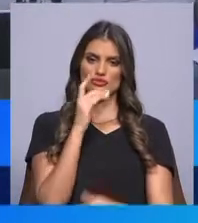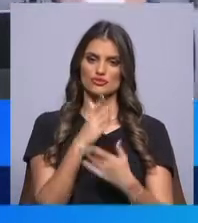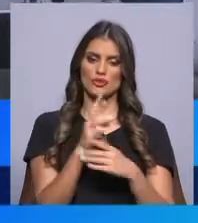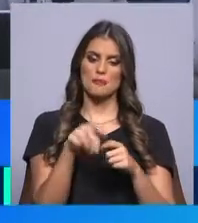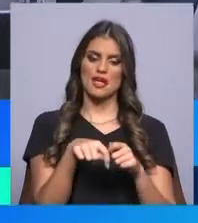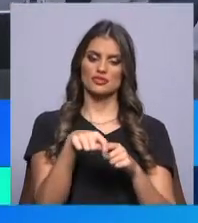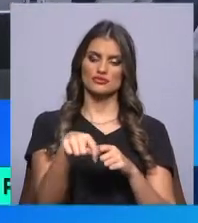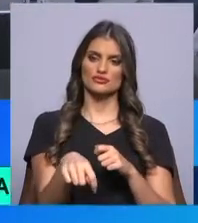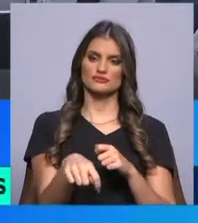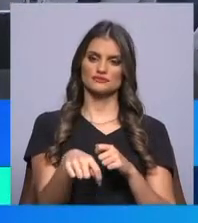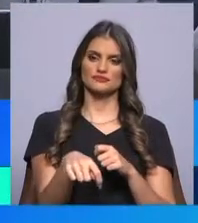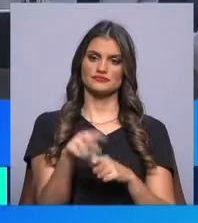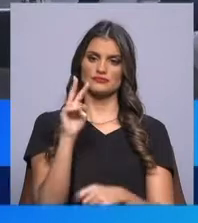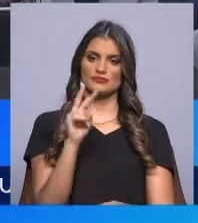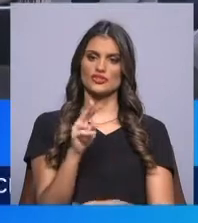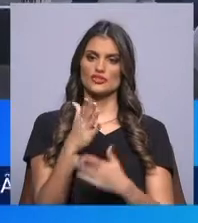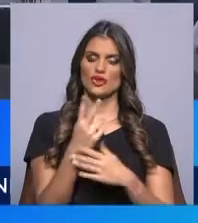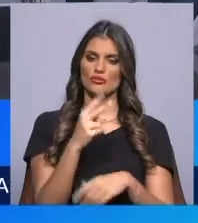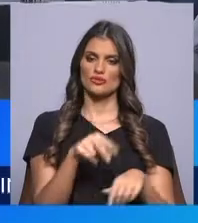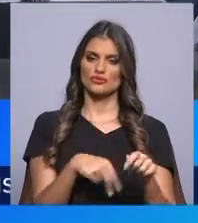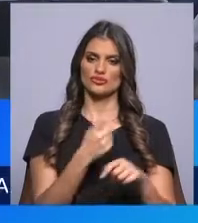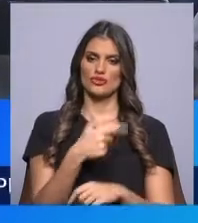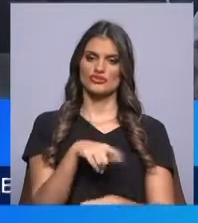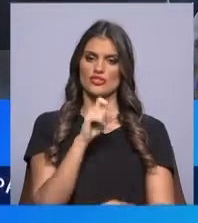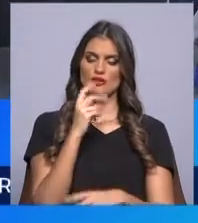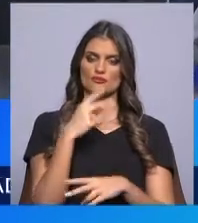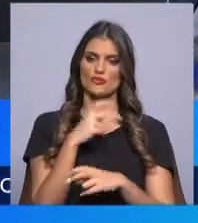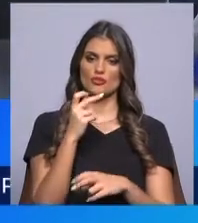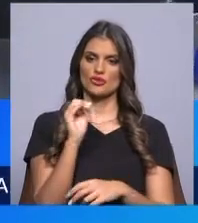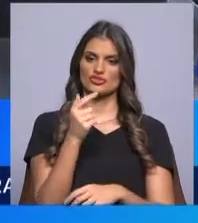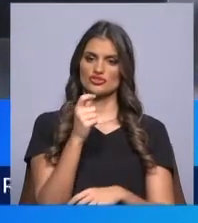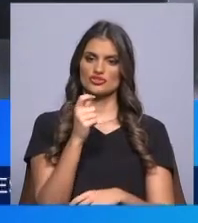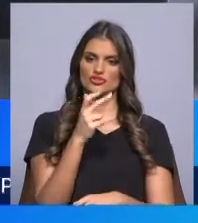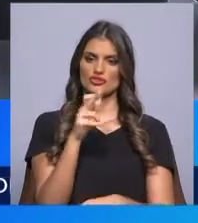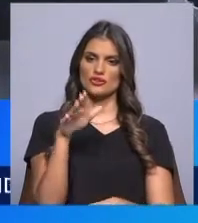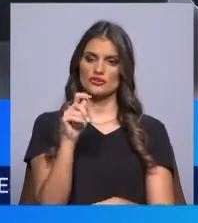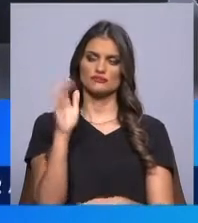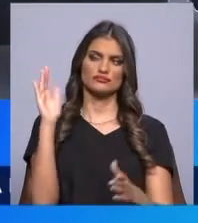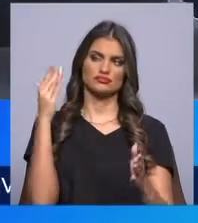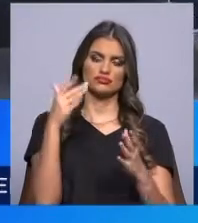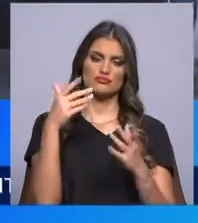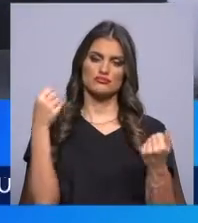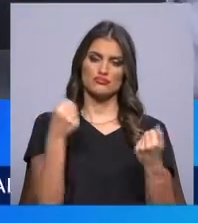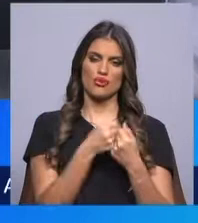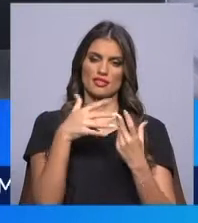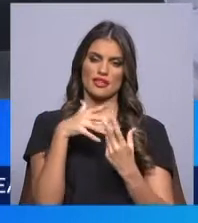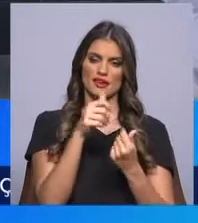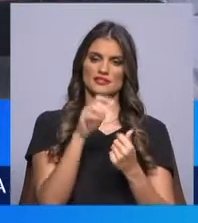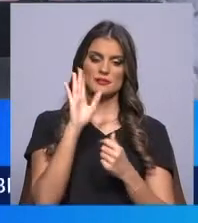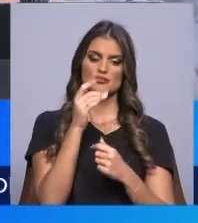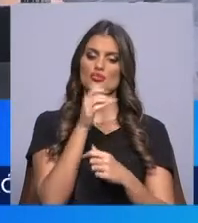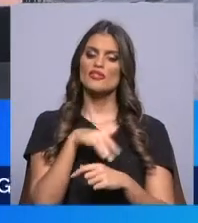metros. Ou seja, repara bem como em apenas 2 horas nós conseguimos identificar um asteroide que ia entrar na Terra, colidir com a Terra e até sabíamos onde é